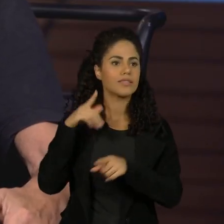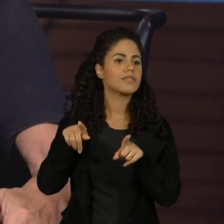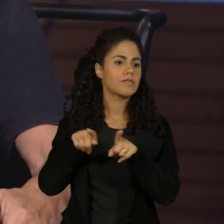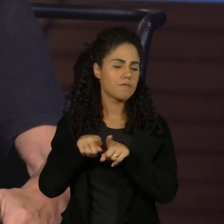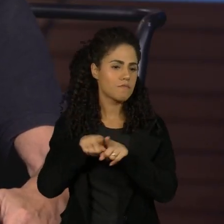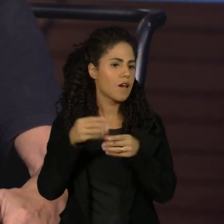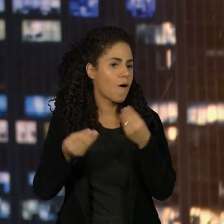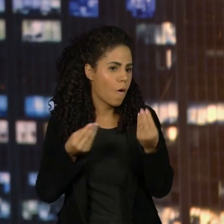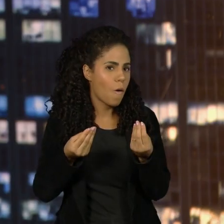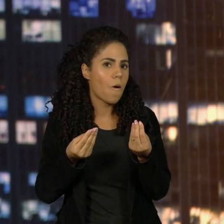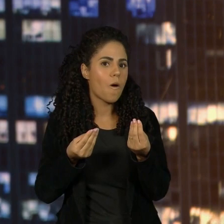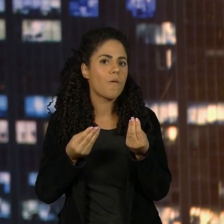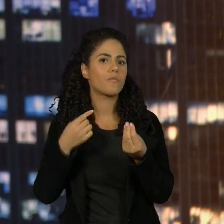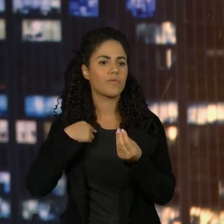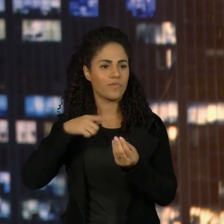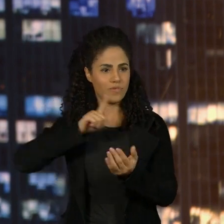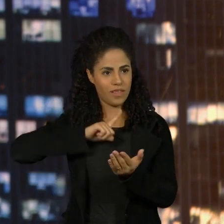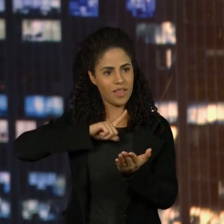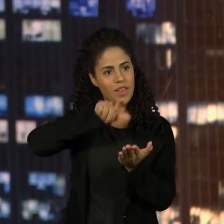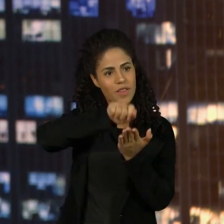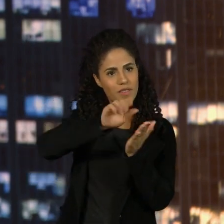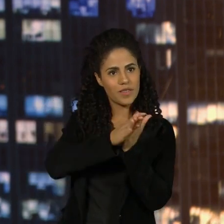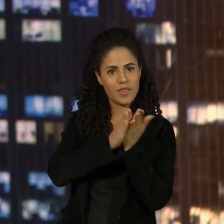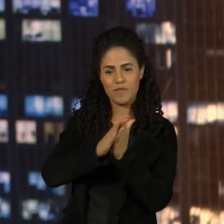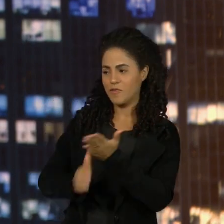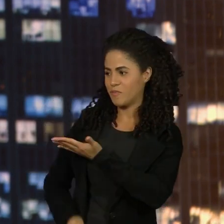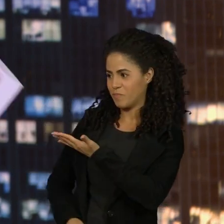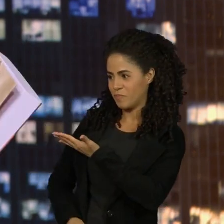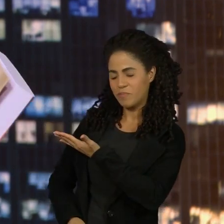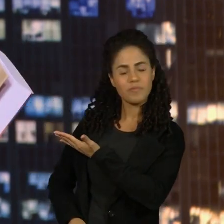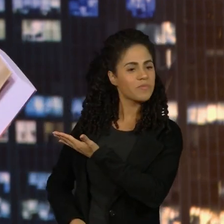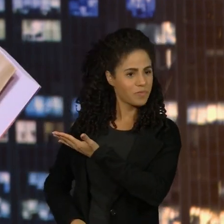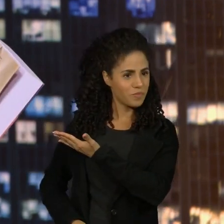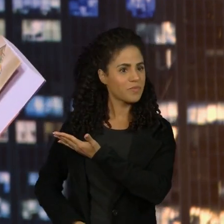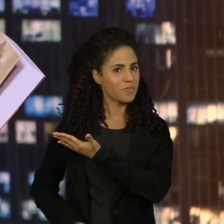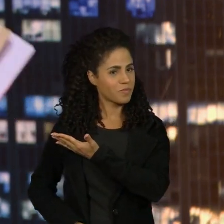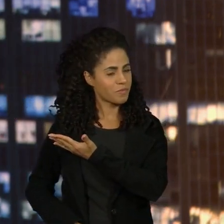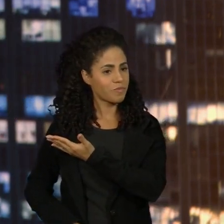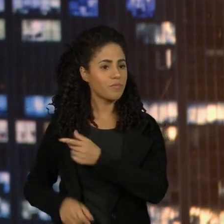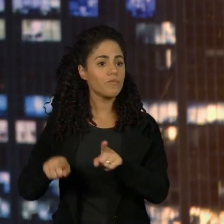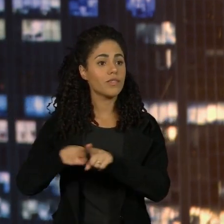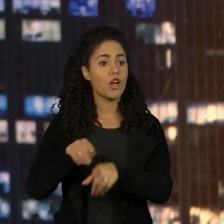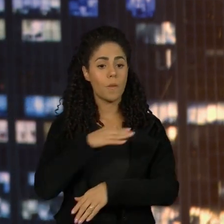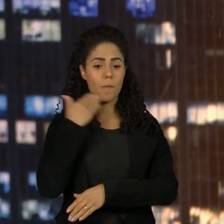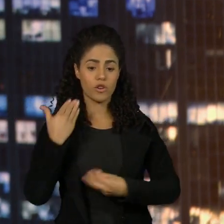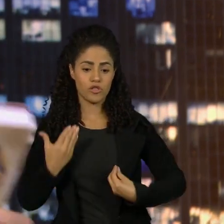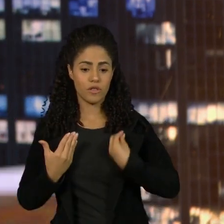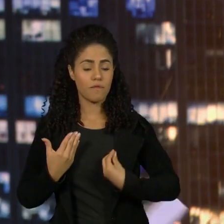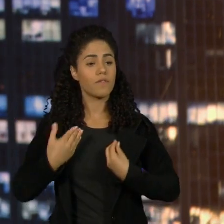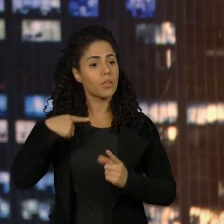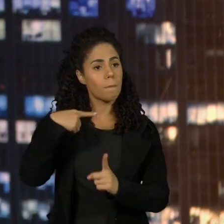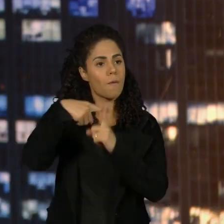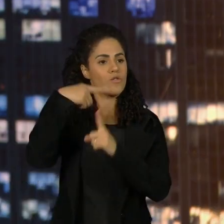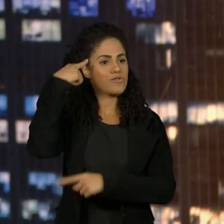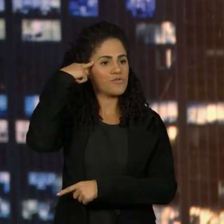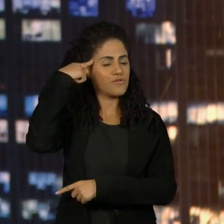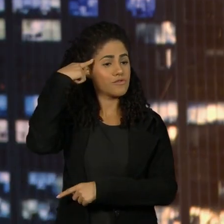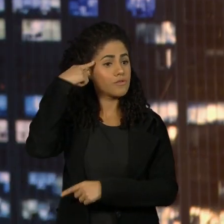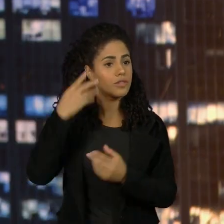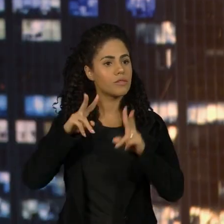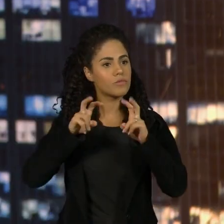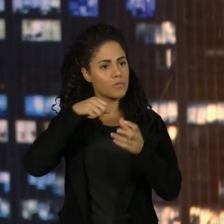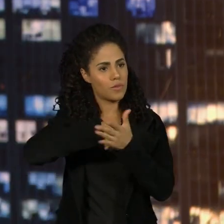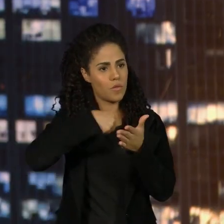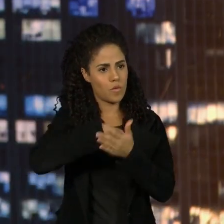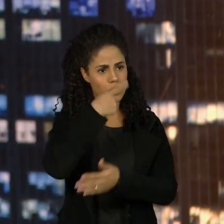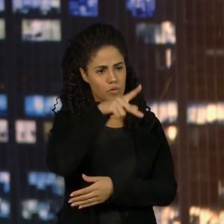Sim, sim. Inclusive, o Beto tem um livro aqui, depois a gente mostra, que é Morte e Vida Positiva, né? Também falando da sua luta,